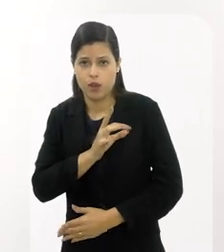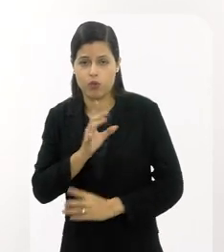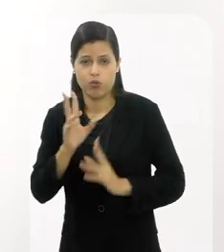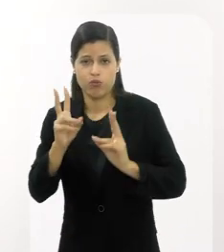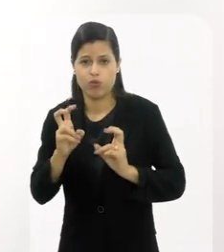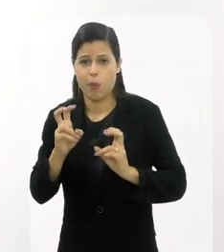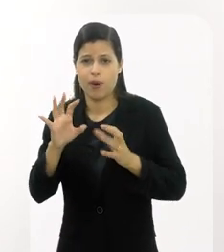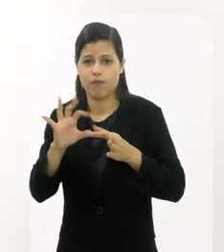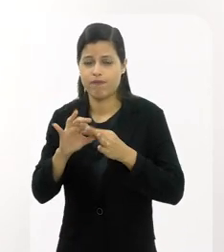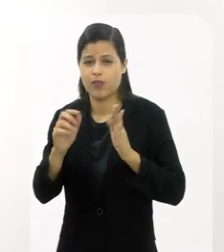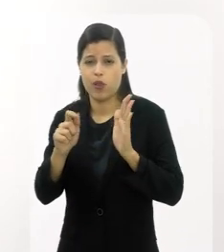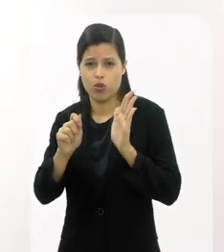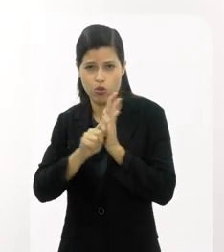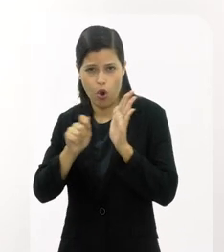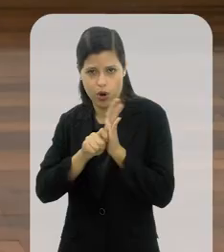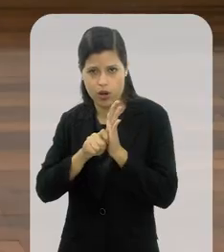drogas?